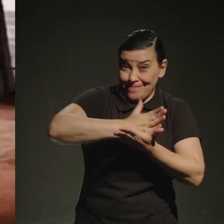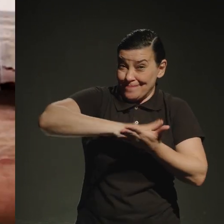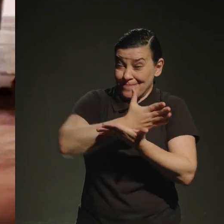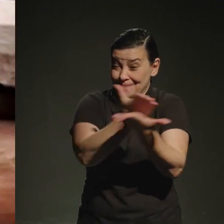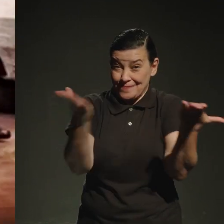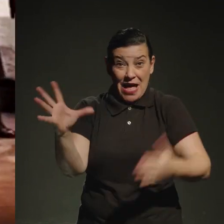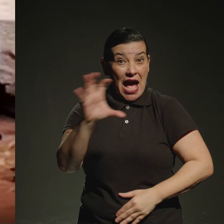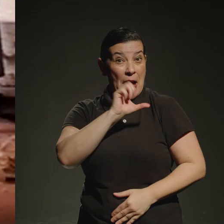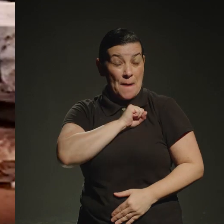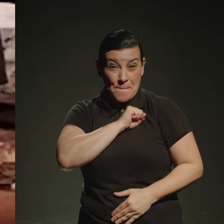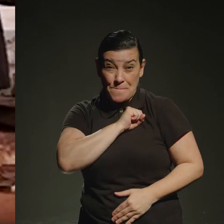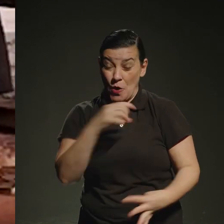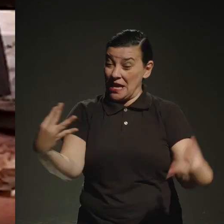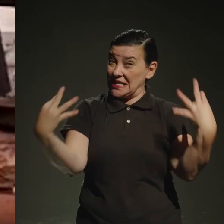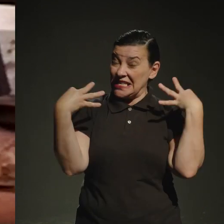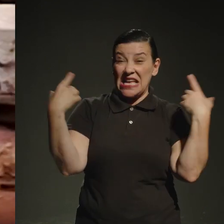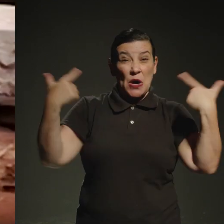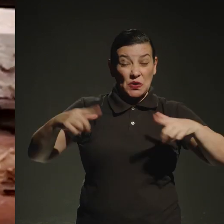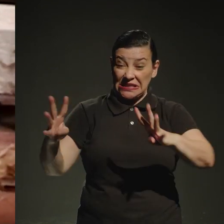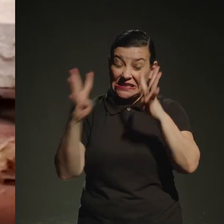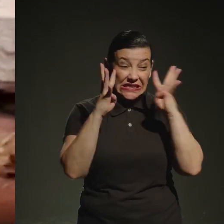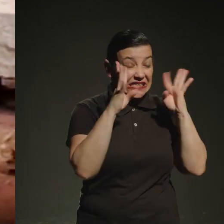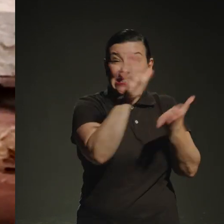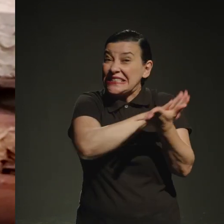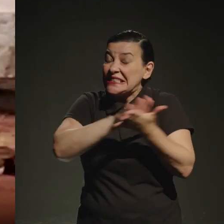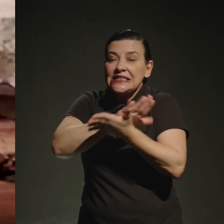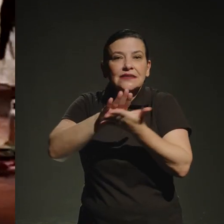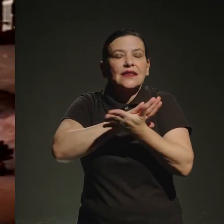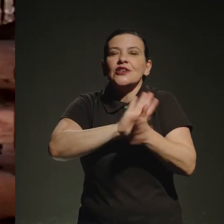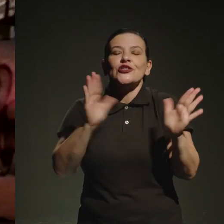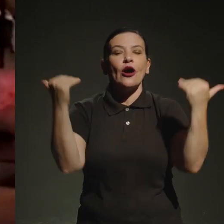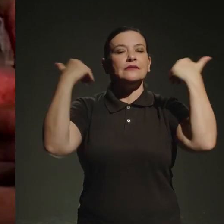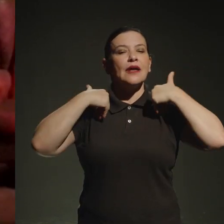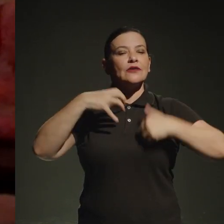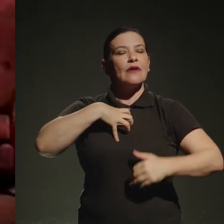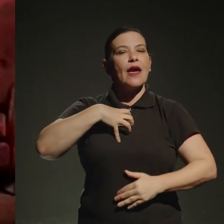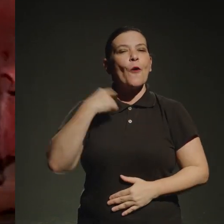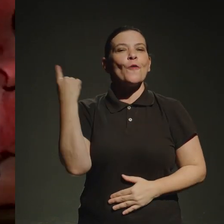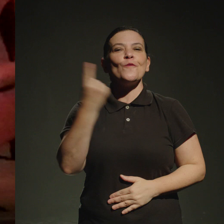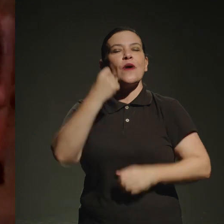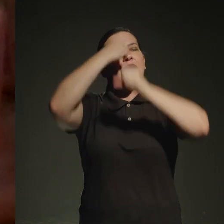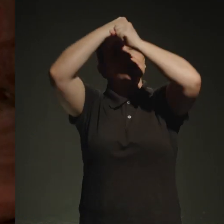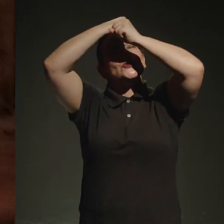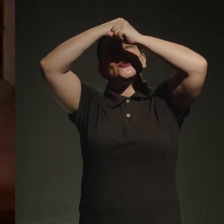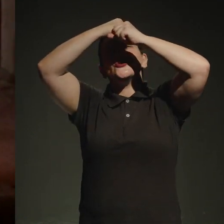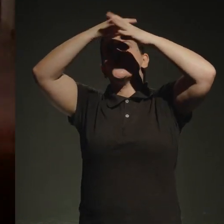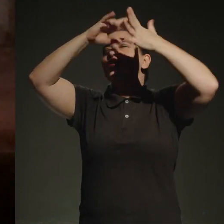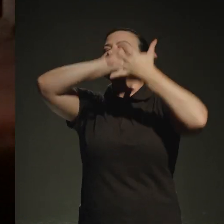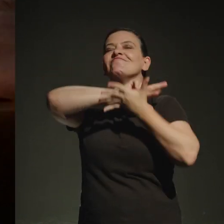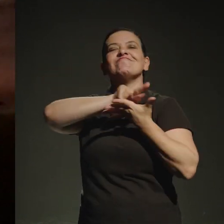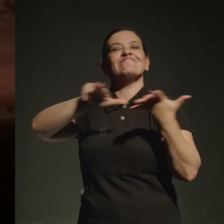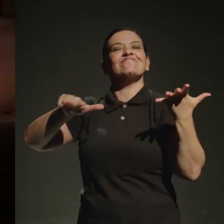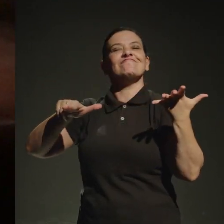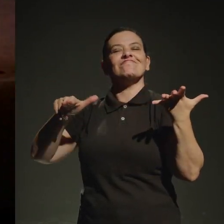Finalmente chegou o grande dia. Miguel Quesada, o desventurado trabalhador anônimo, o solitário depressivo, o